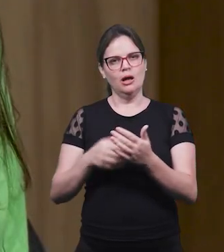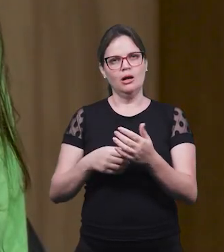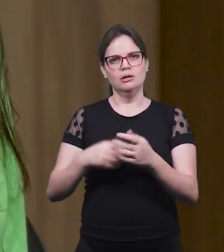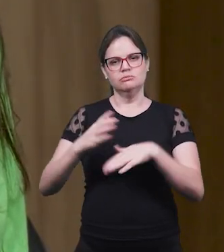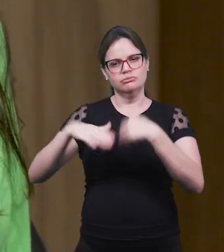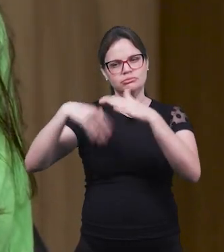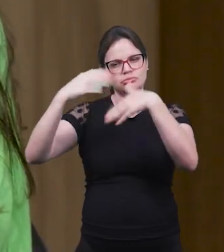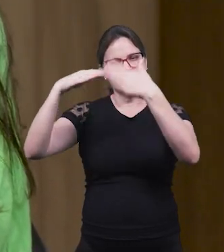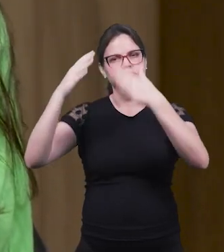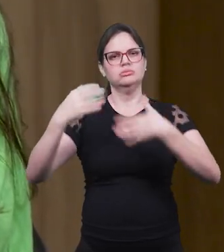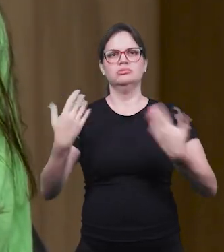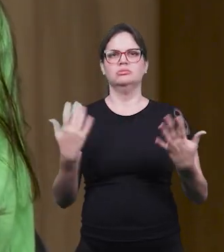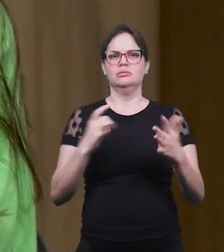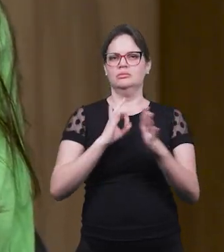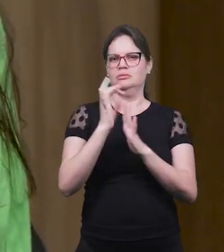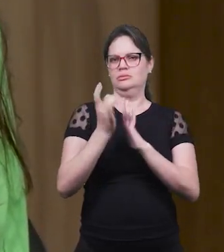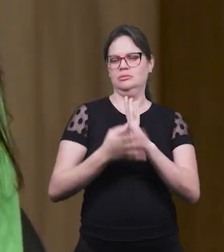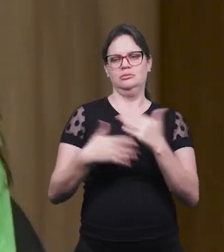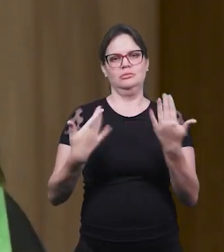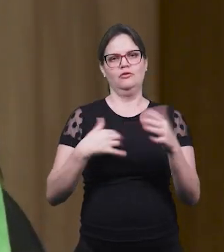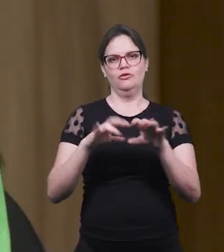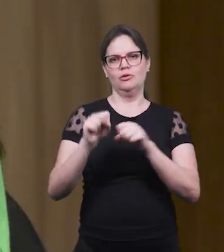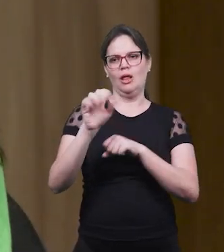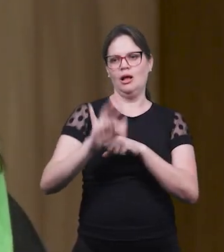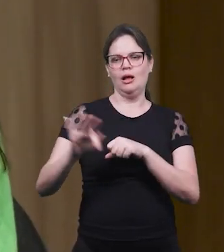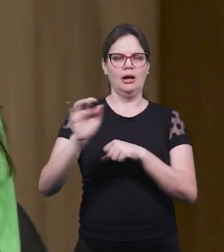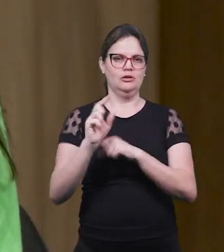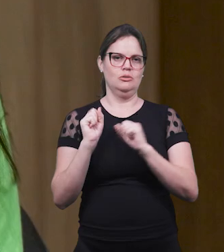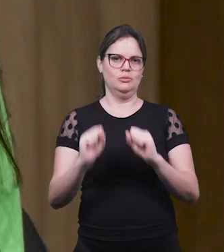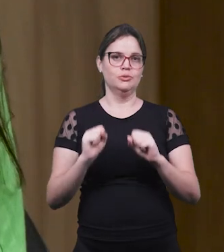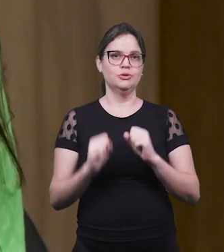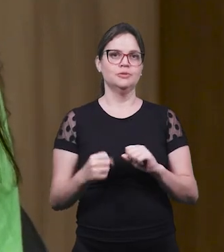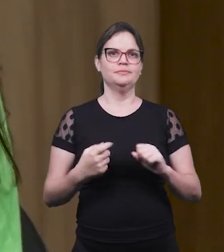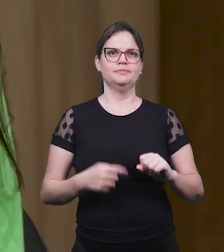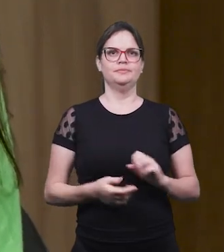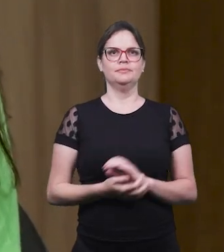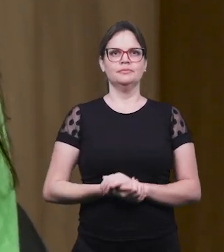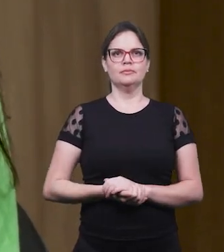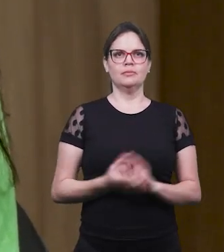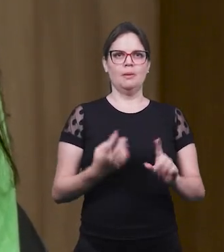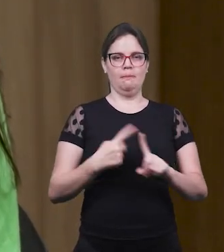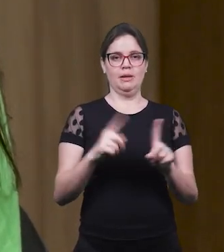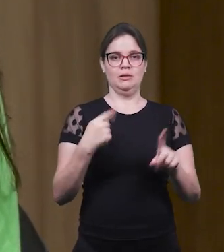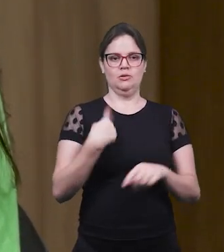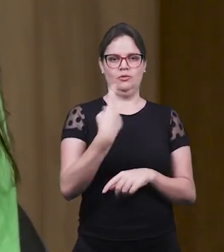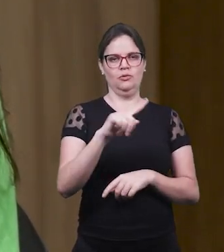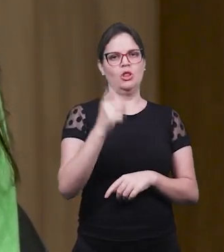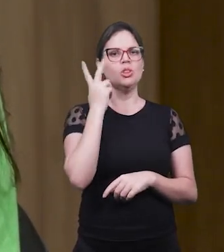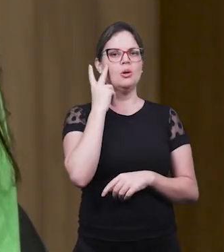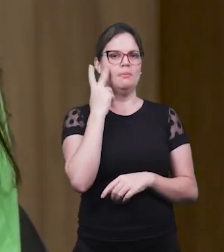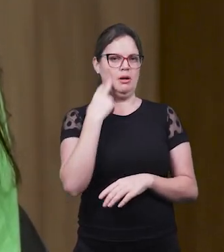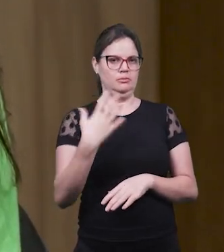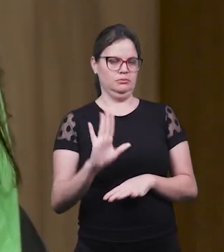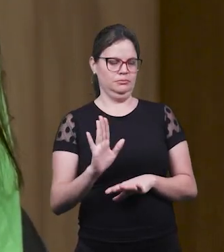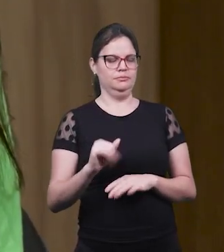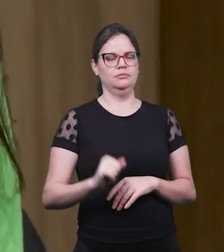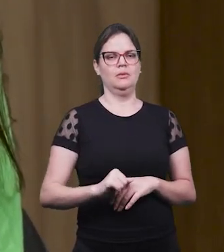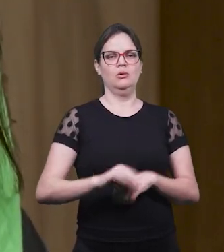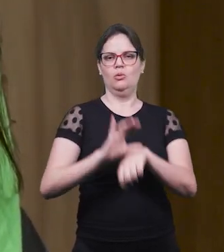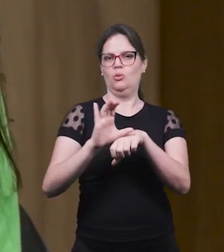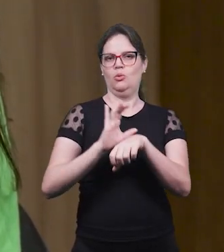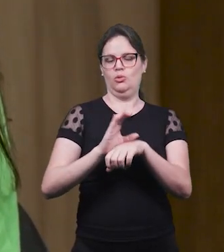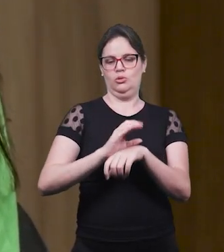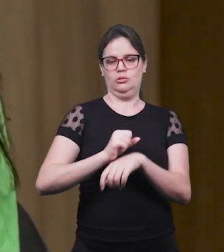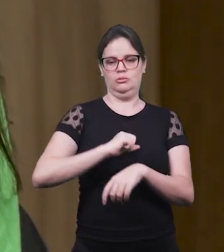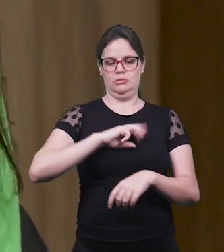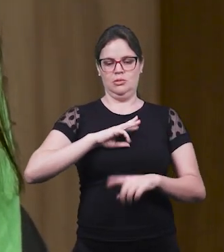uma especialização, né? Uma graduação, né? Mas aí então eu fiz o normal, né? Que